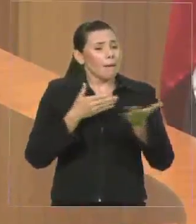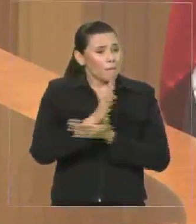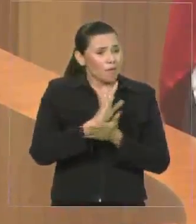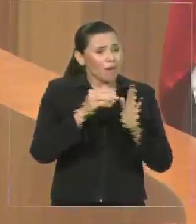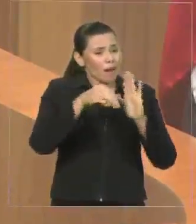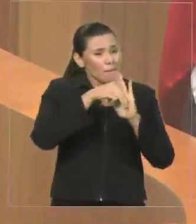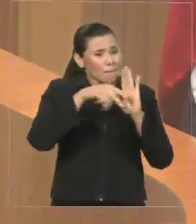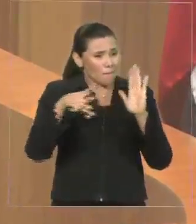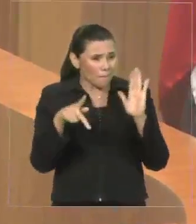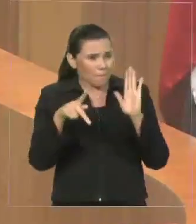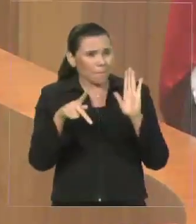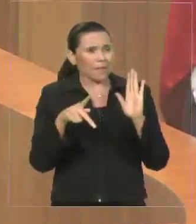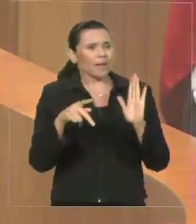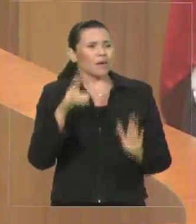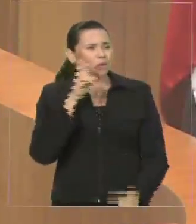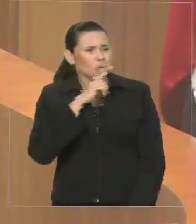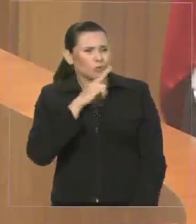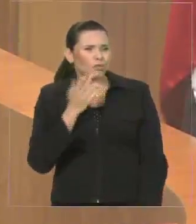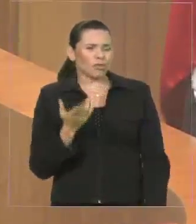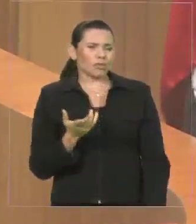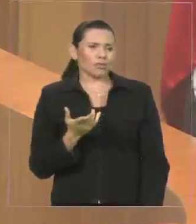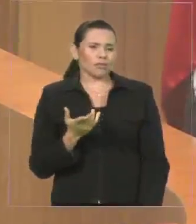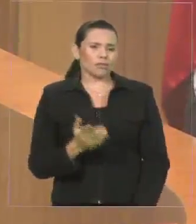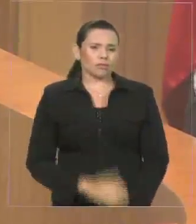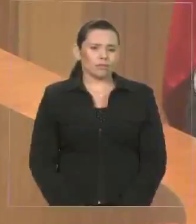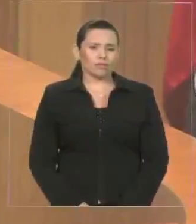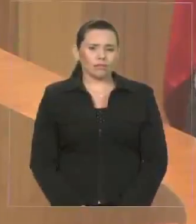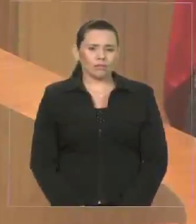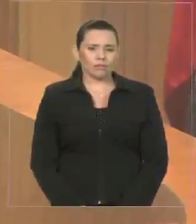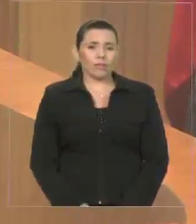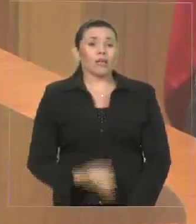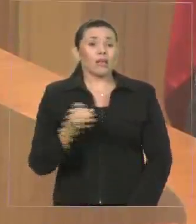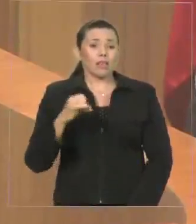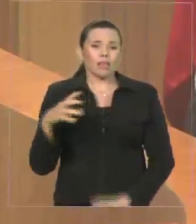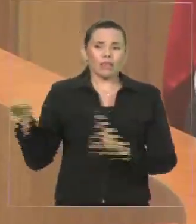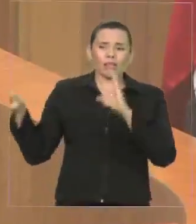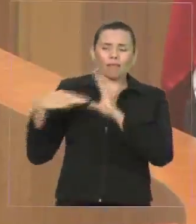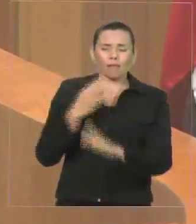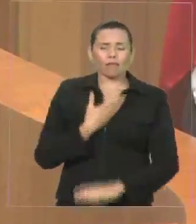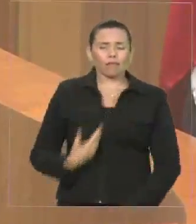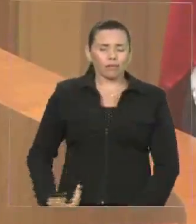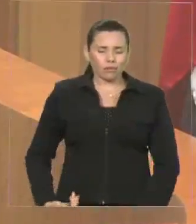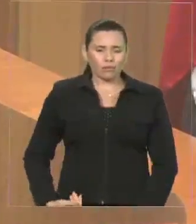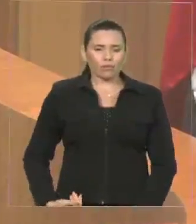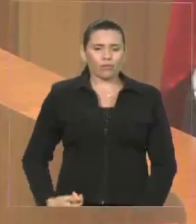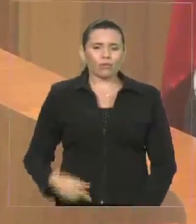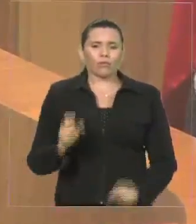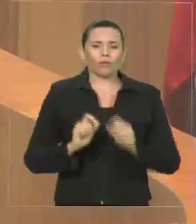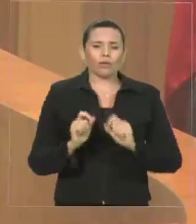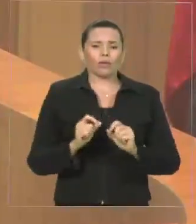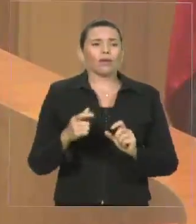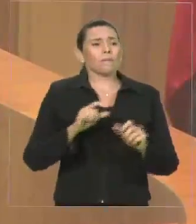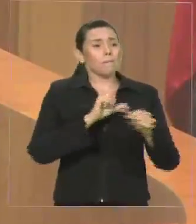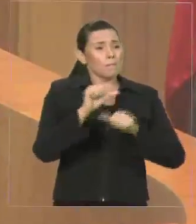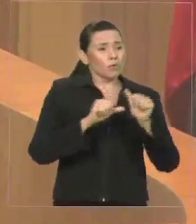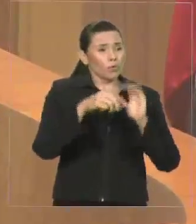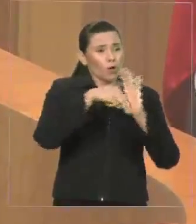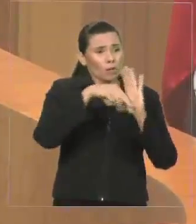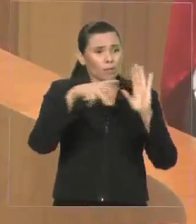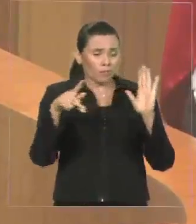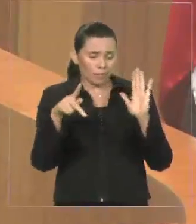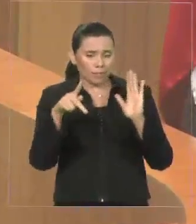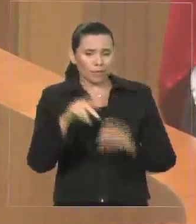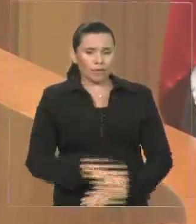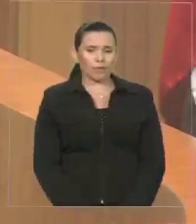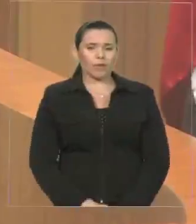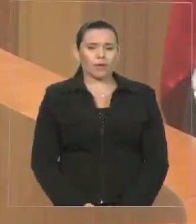medida provisória pode existir no mundo jurídico. Se a própria mensagem do governador diz que ele editou a medida provisória para adequar